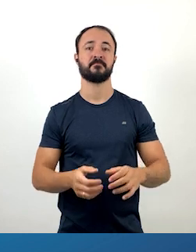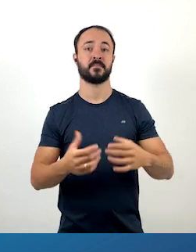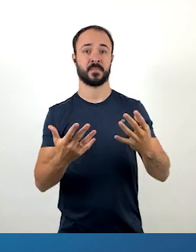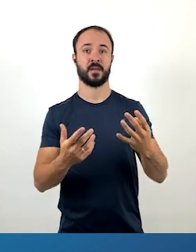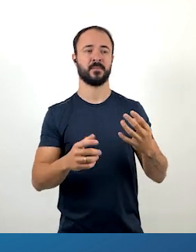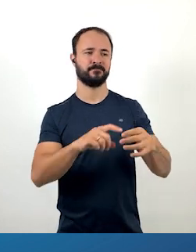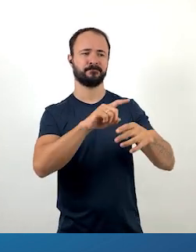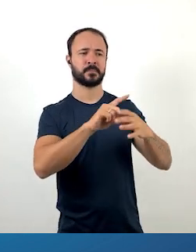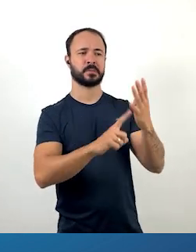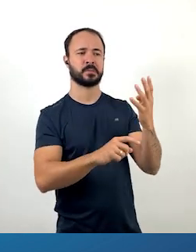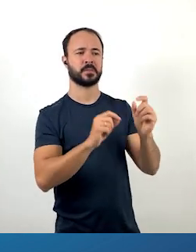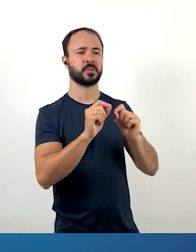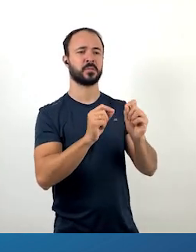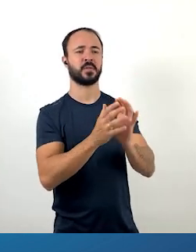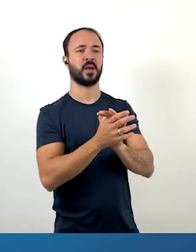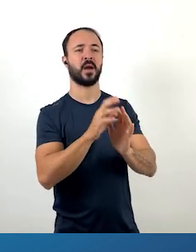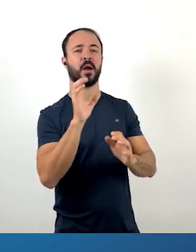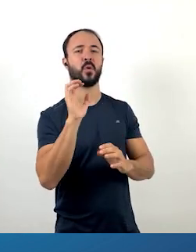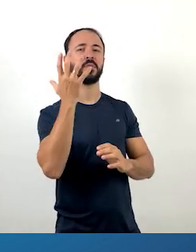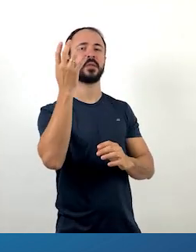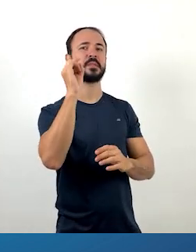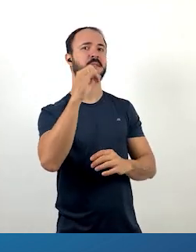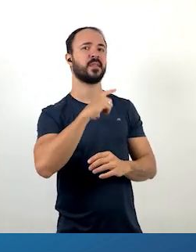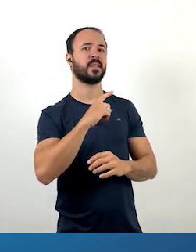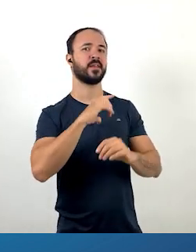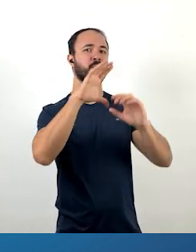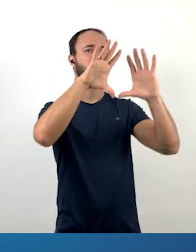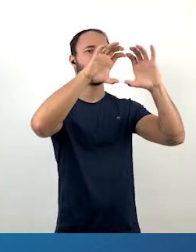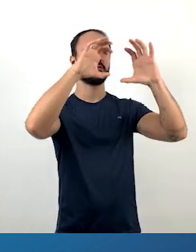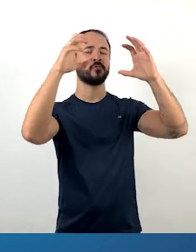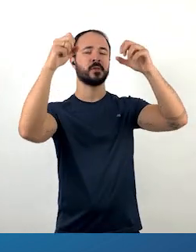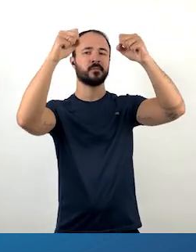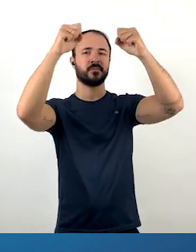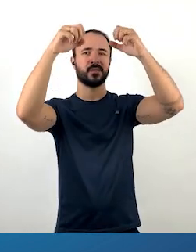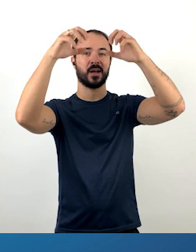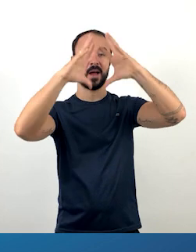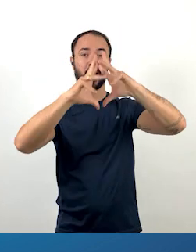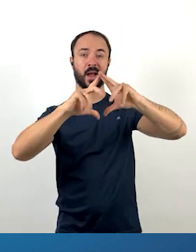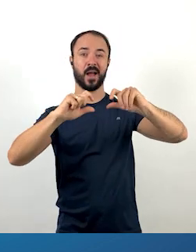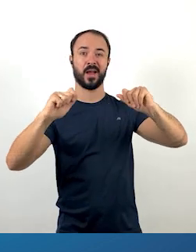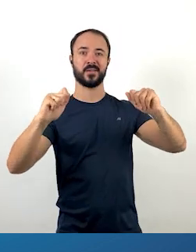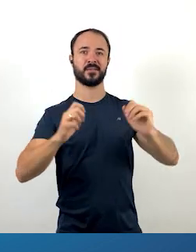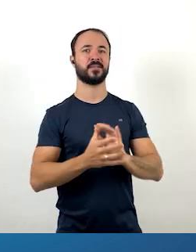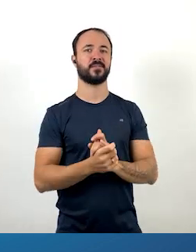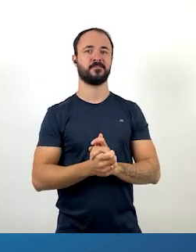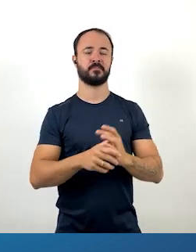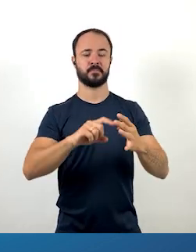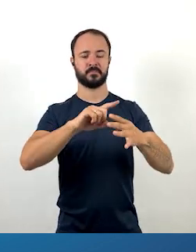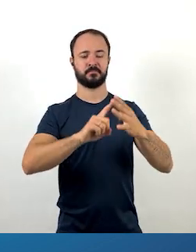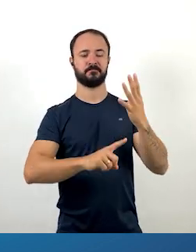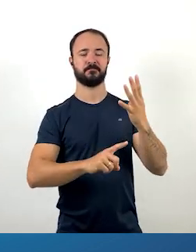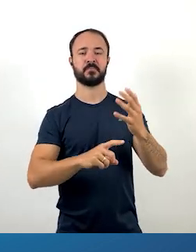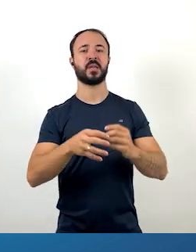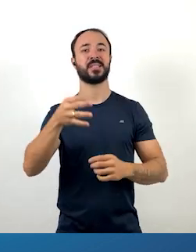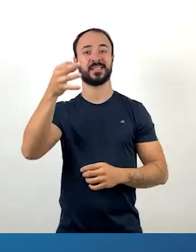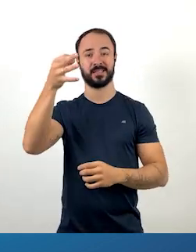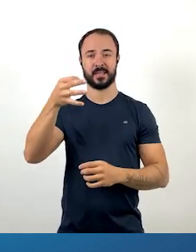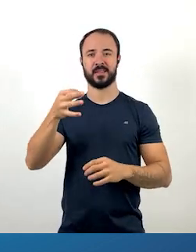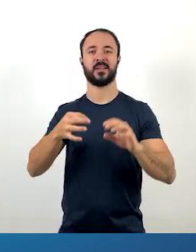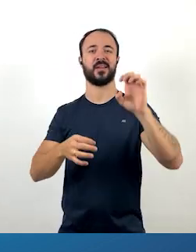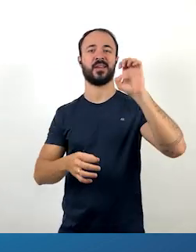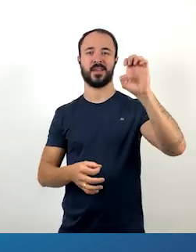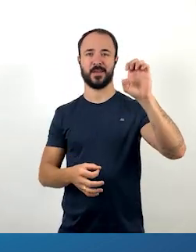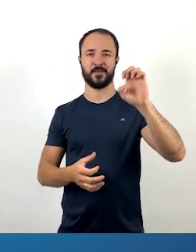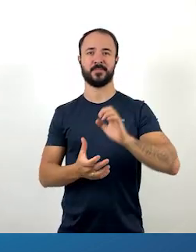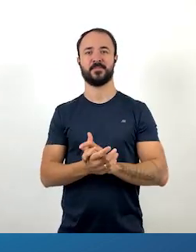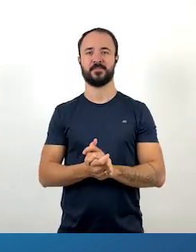ou corrosão de estruturas dos equipamentos urbanos. Qual é a nossa resposta correta? Letra E. A acidez da água